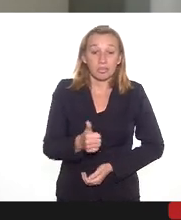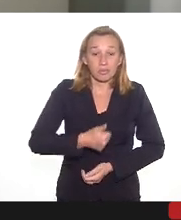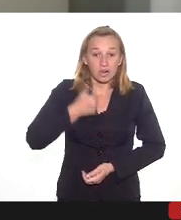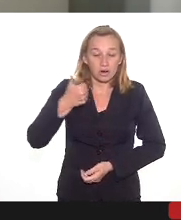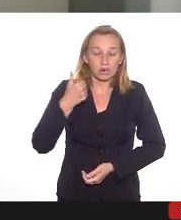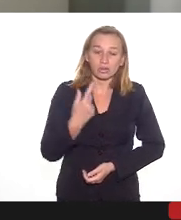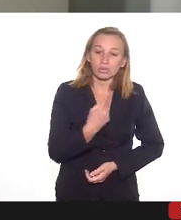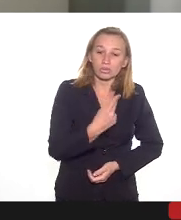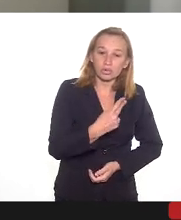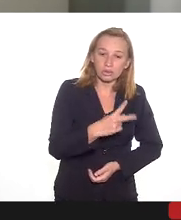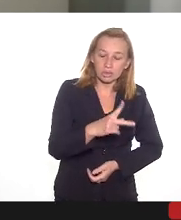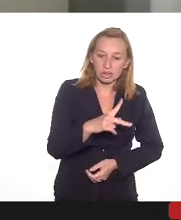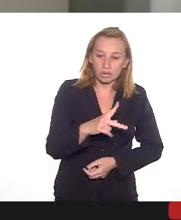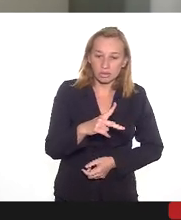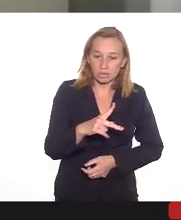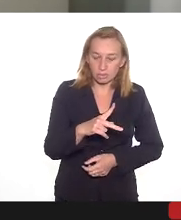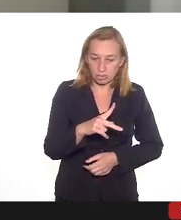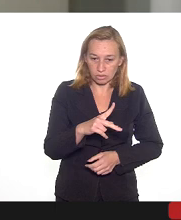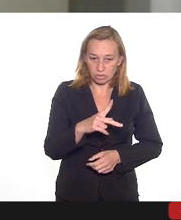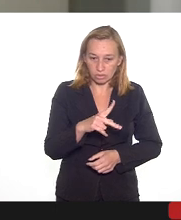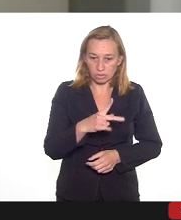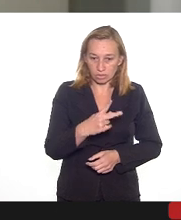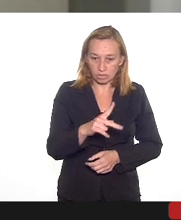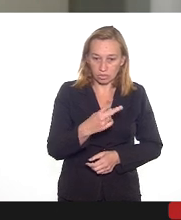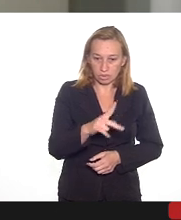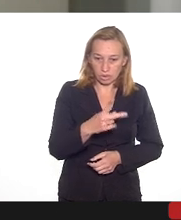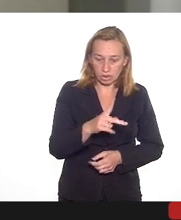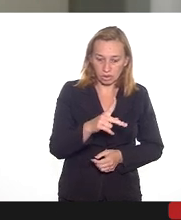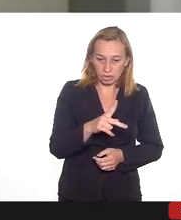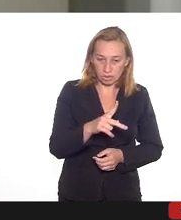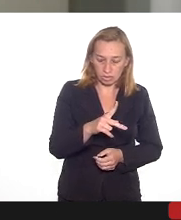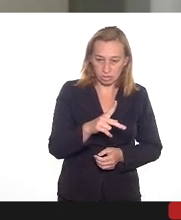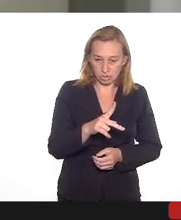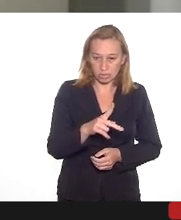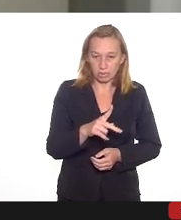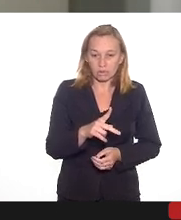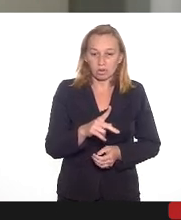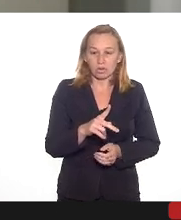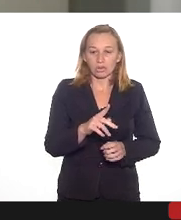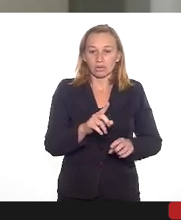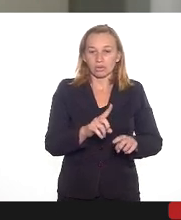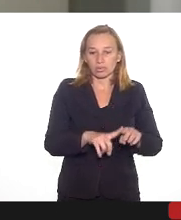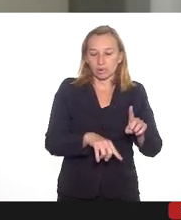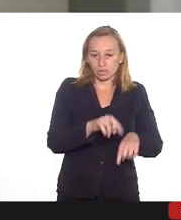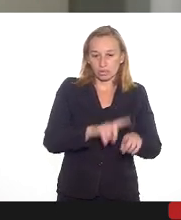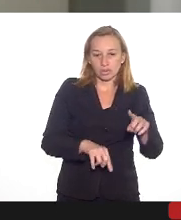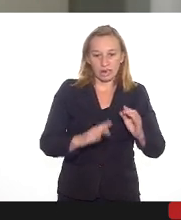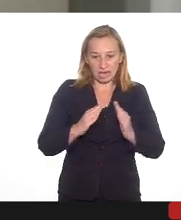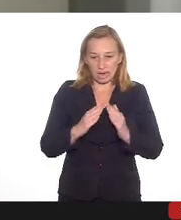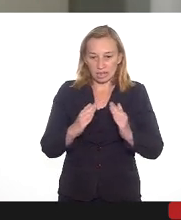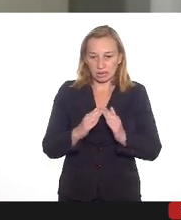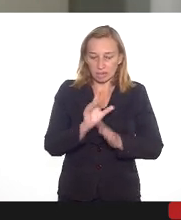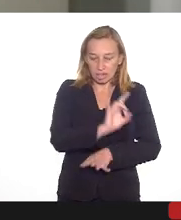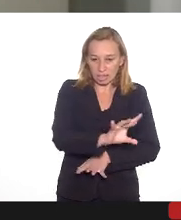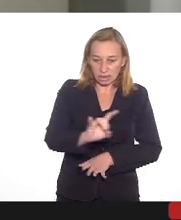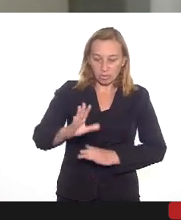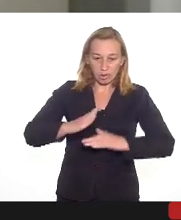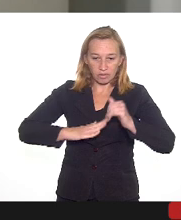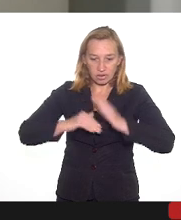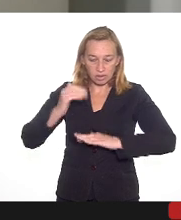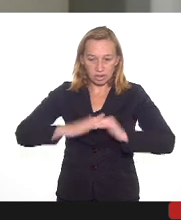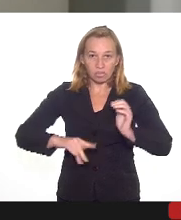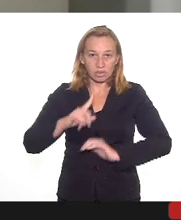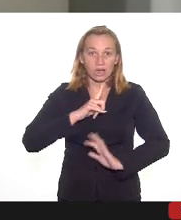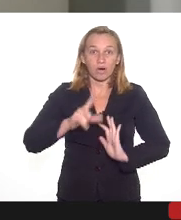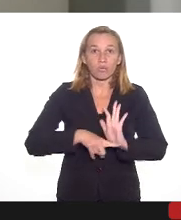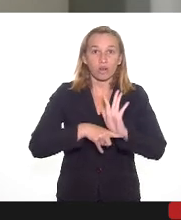seus equipamentos em casa, de acordo com o que cada profissional entender que precisa melhorar, é uma ajuda